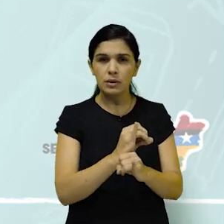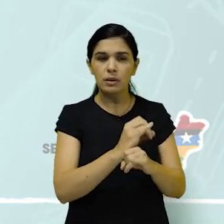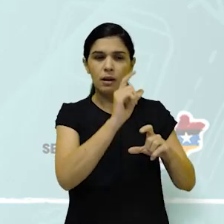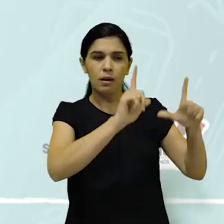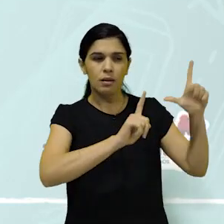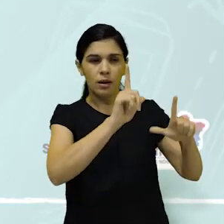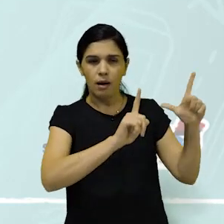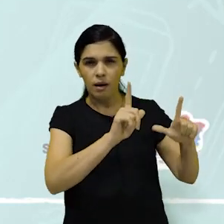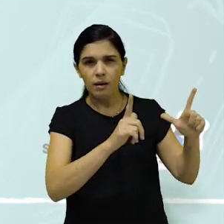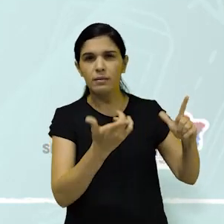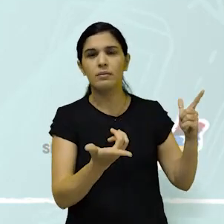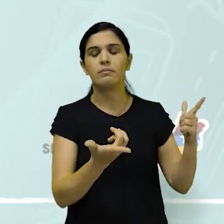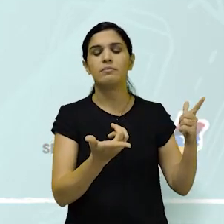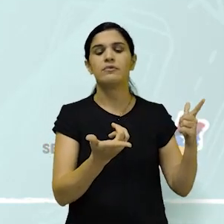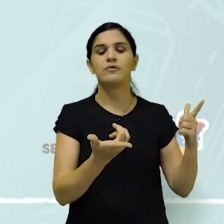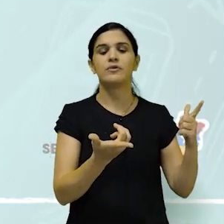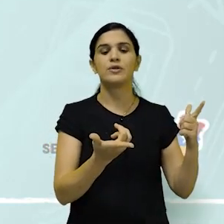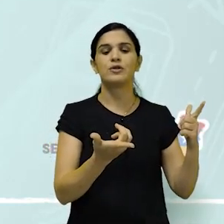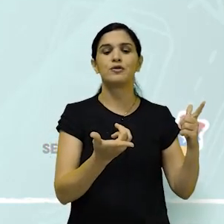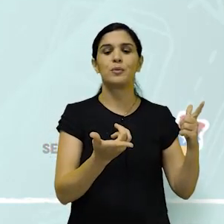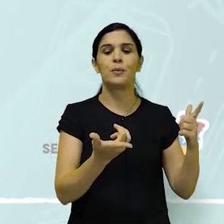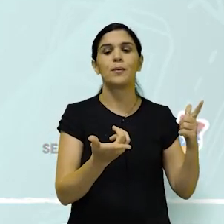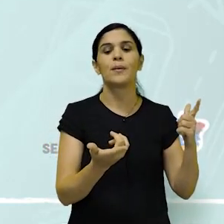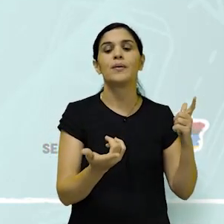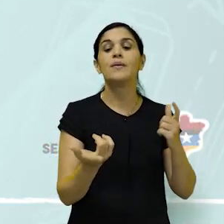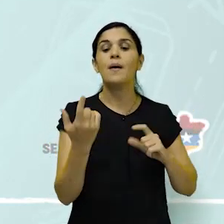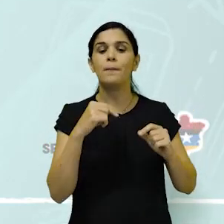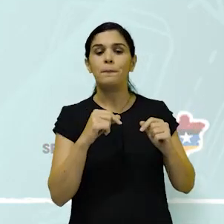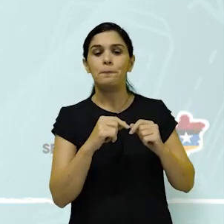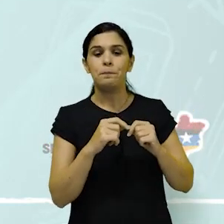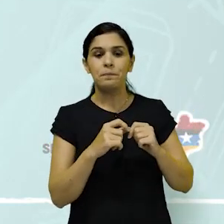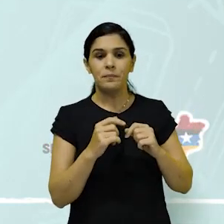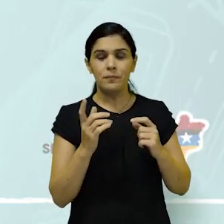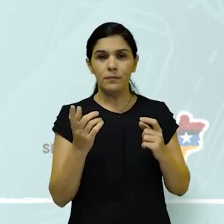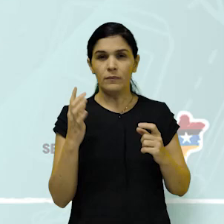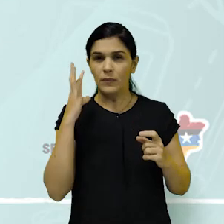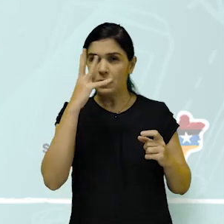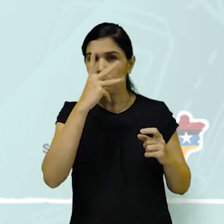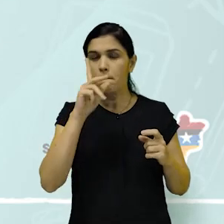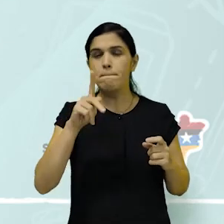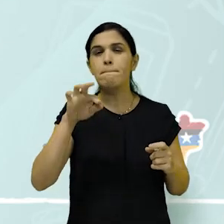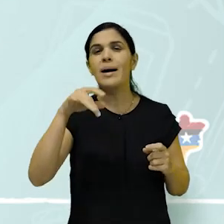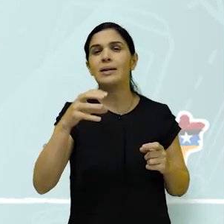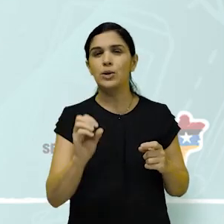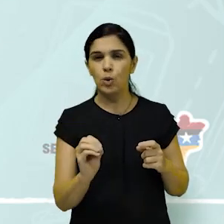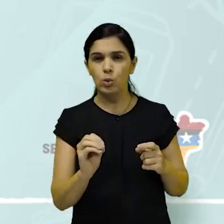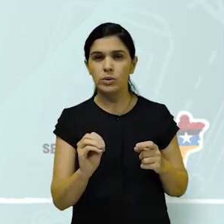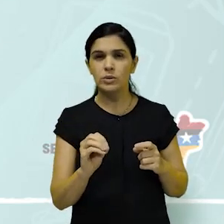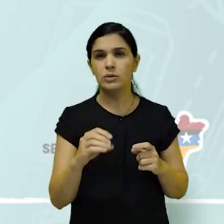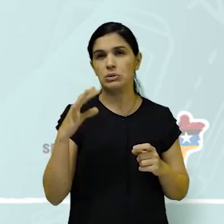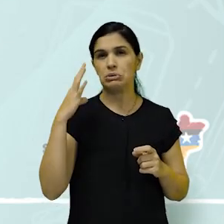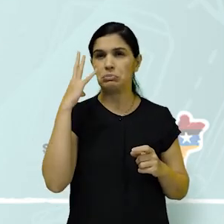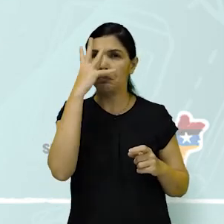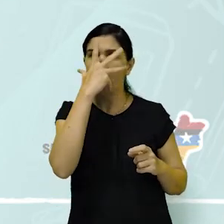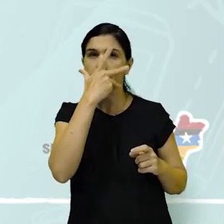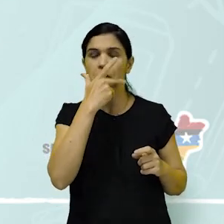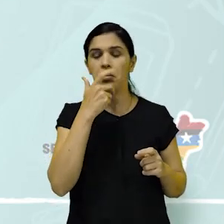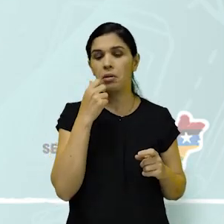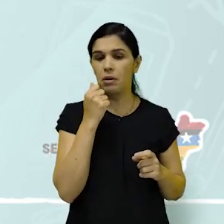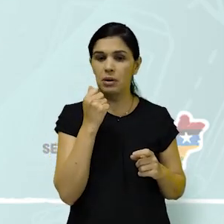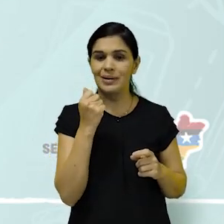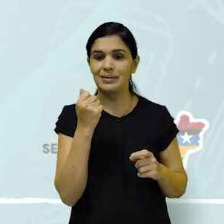normas estéticas que desejam formatar como deve ou não deve ser o corpo e a aparência das